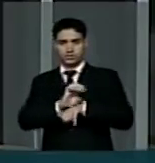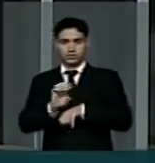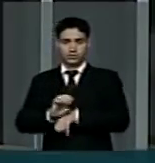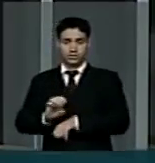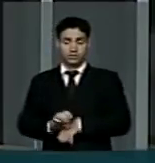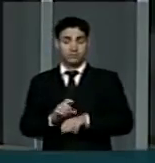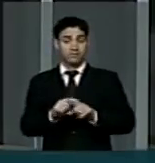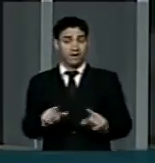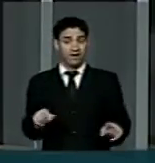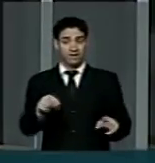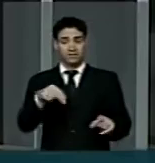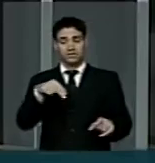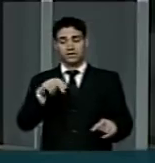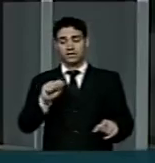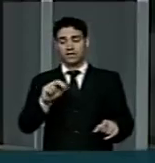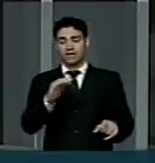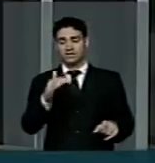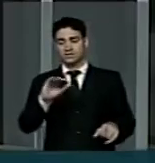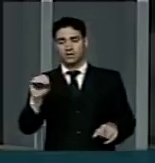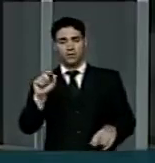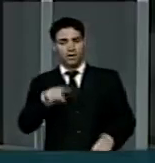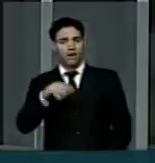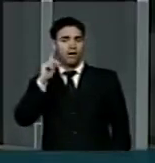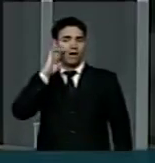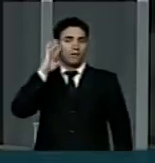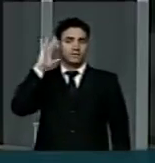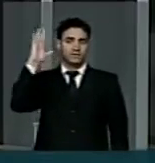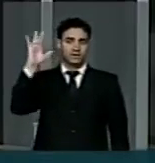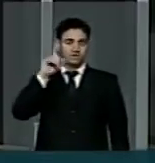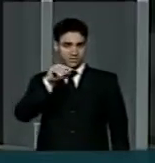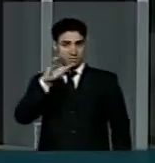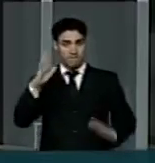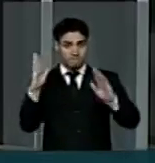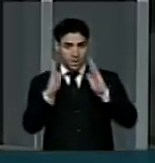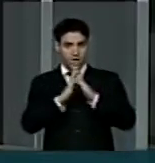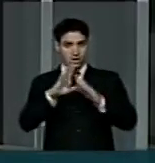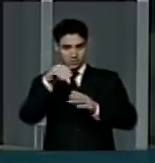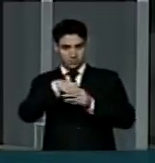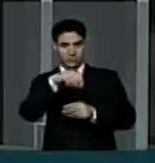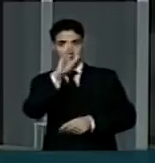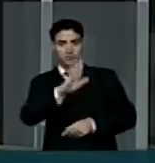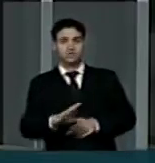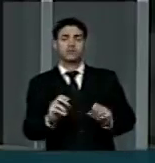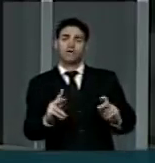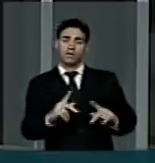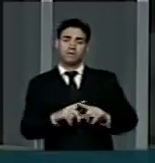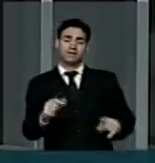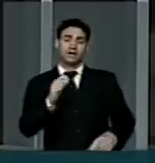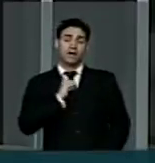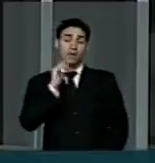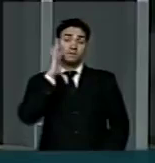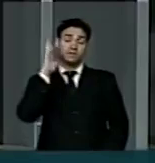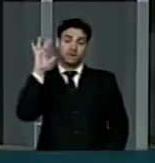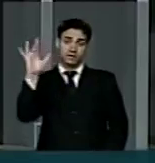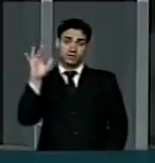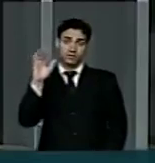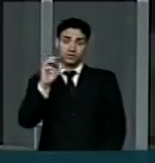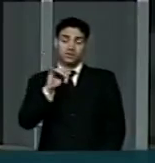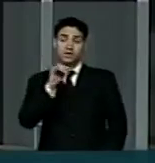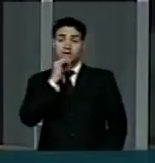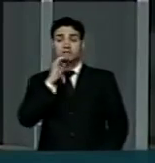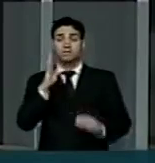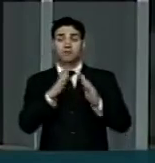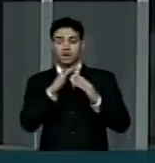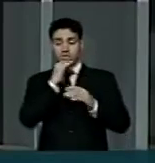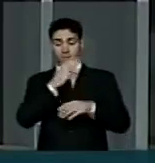abstrato. É abstrato. Você mora no Brasil, mas é abstrato. Quando a gente diz assim, o